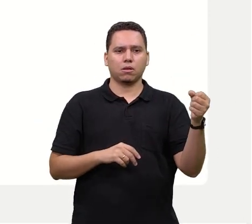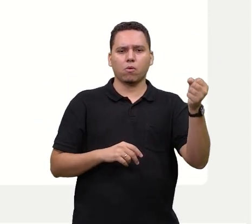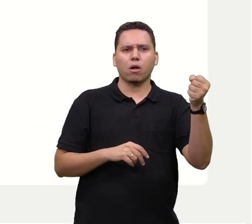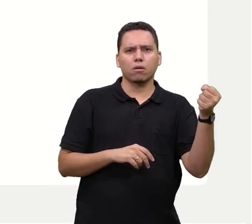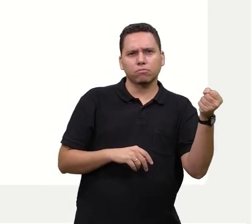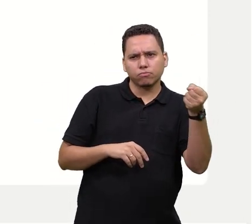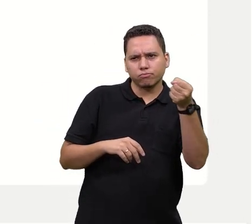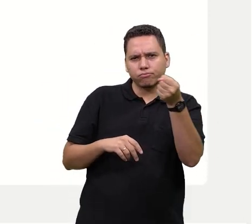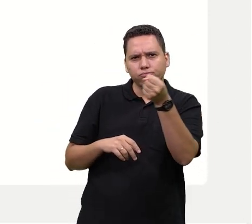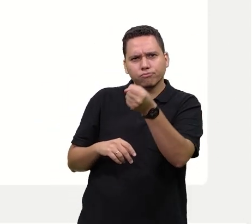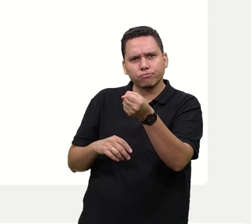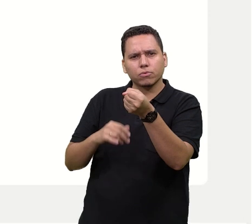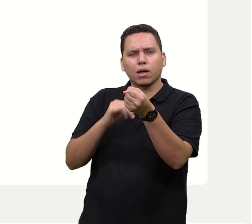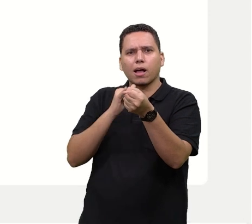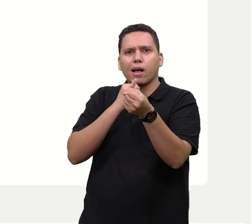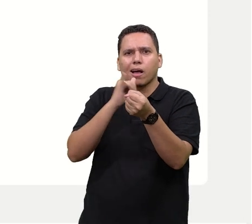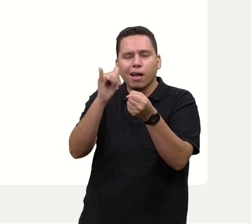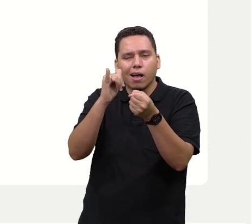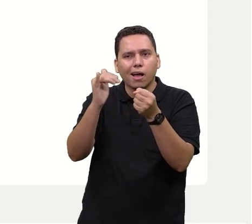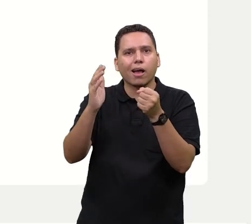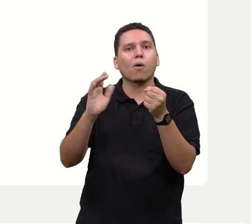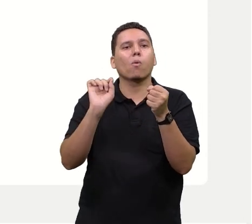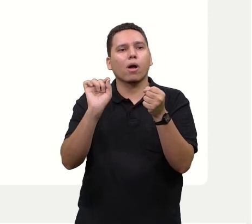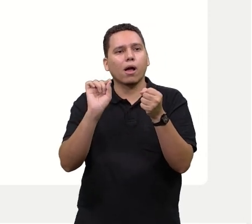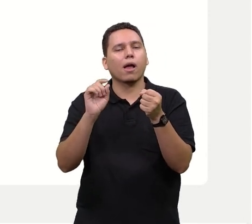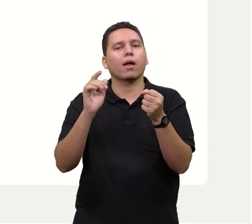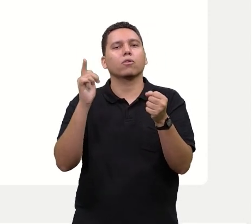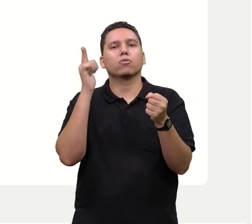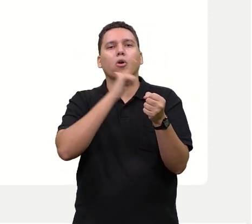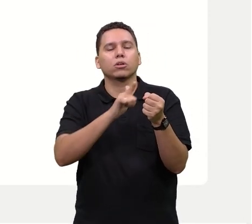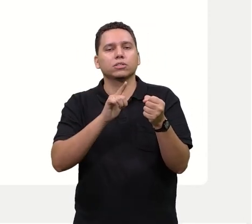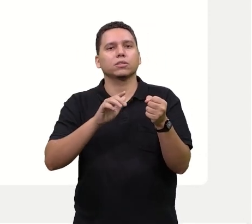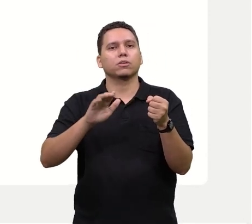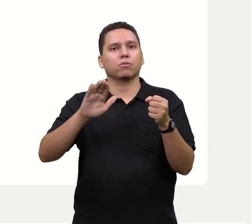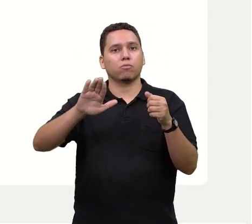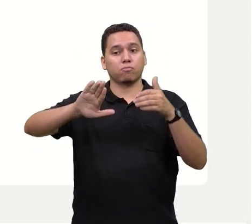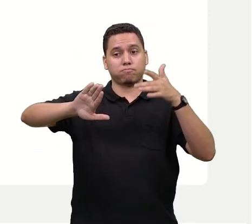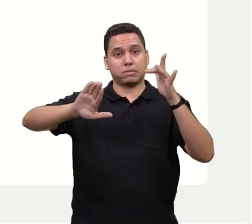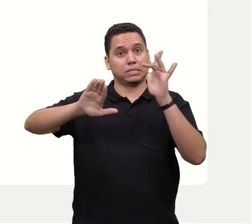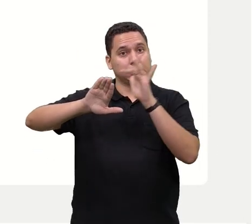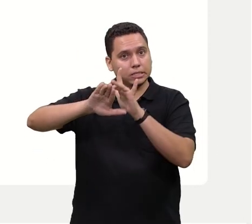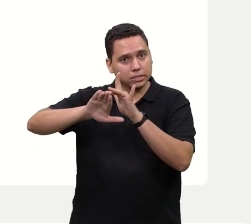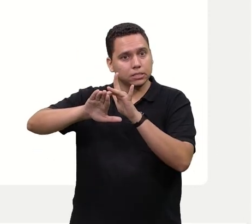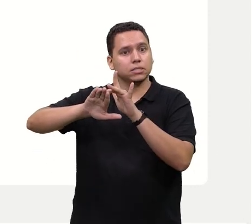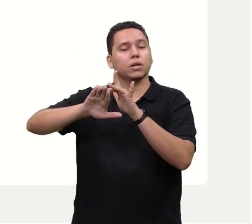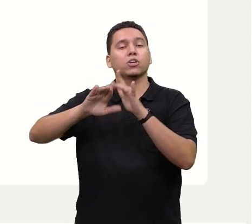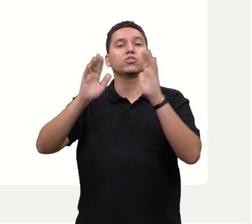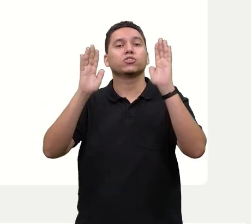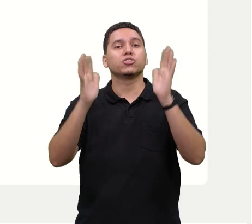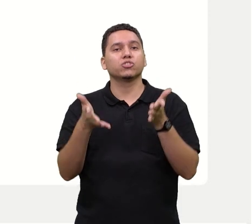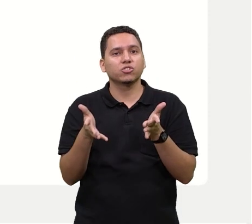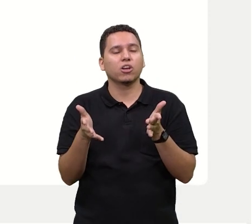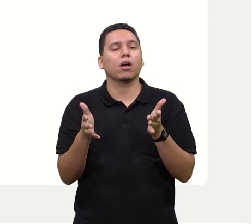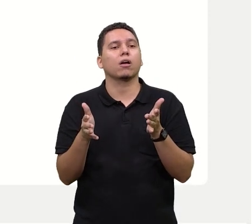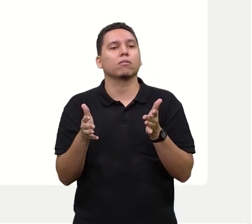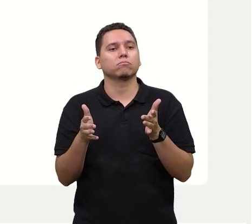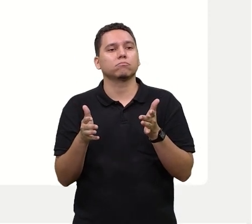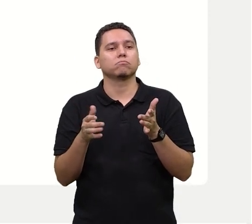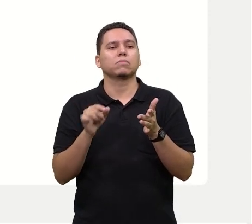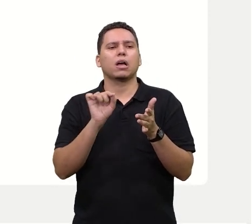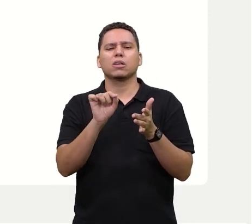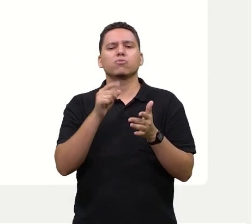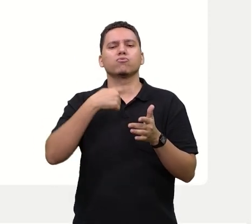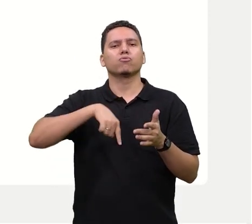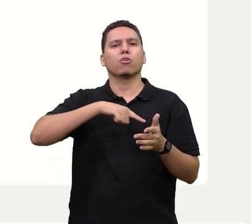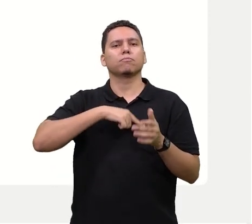da esfera até tocá-la. A seguir, a partir dessas informações, podemos afirmar que, primeiro, o